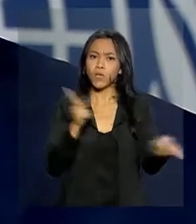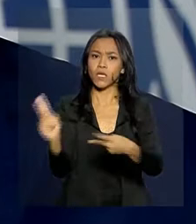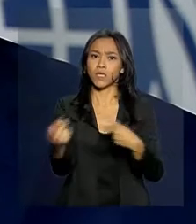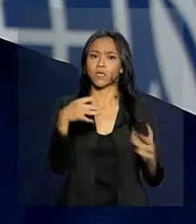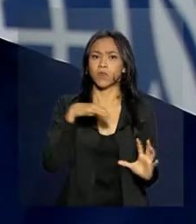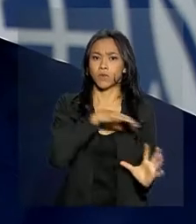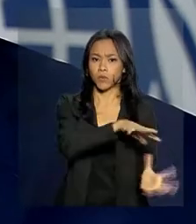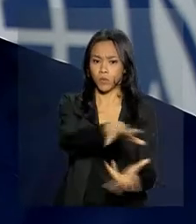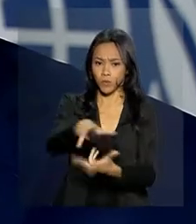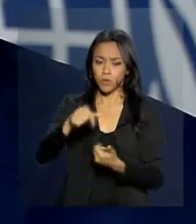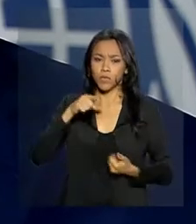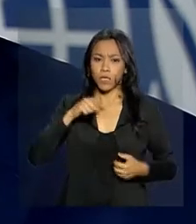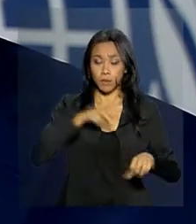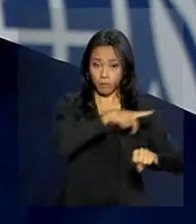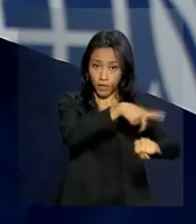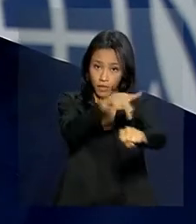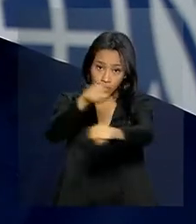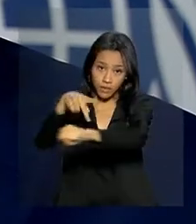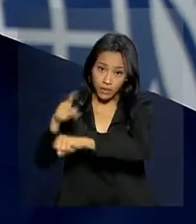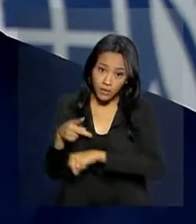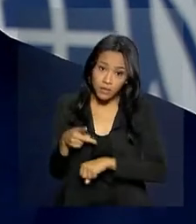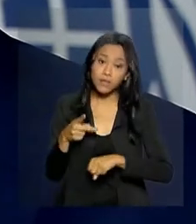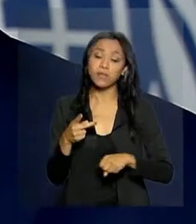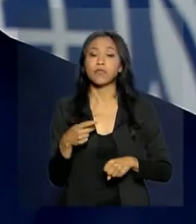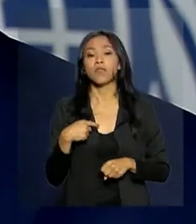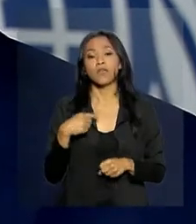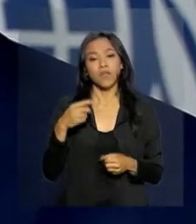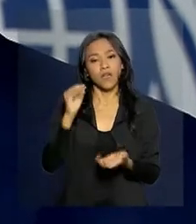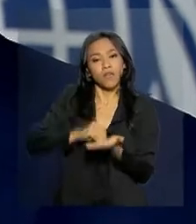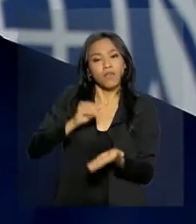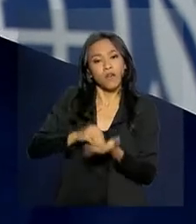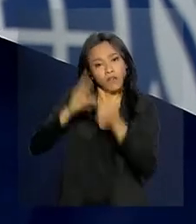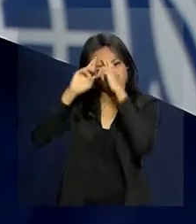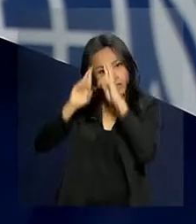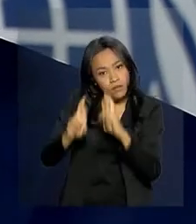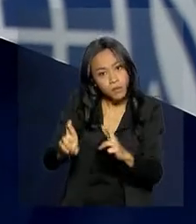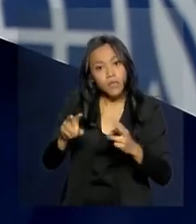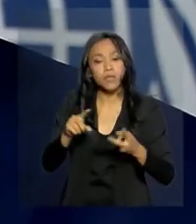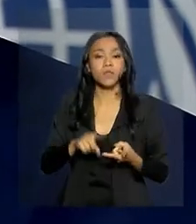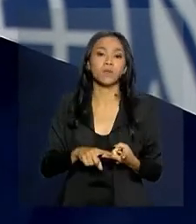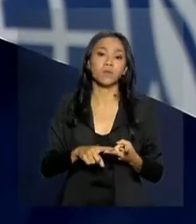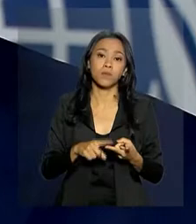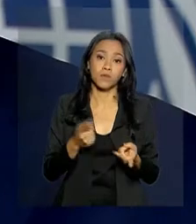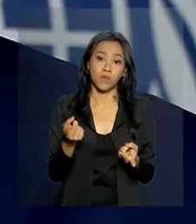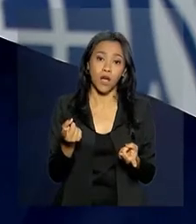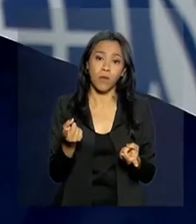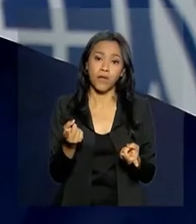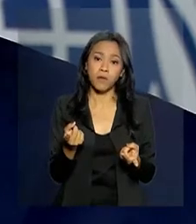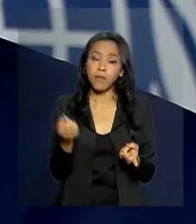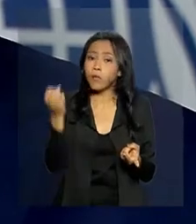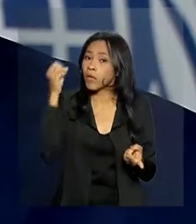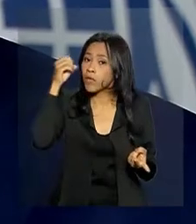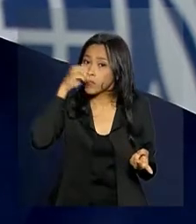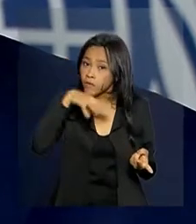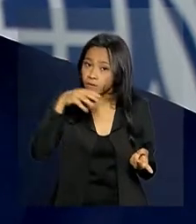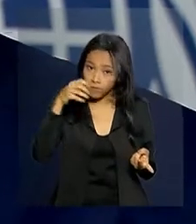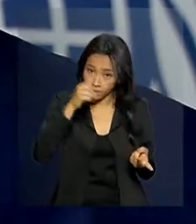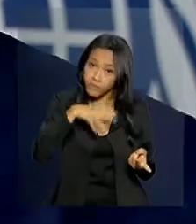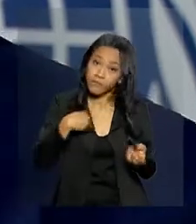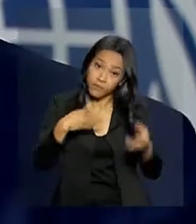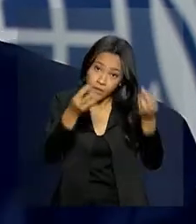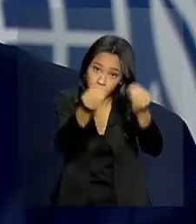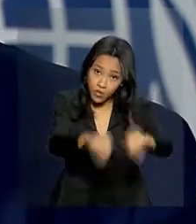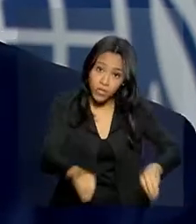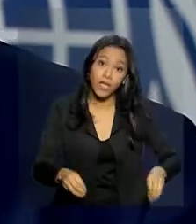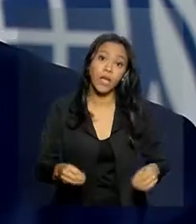mundo há países em que a intolerância têm sido tem sido a prejudicial até muitas